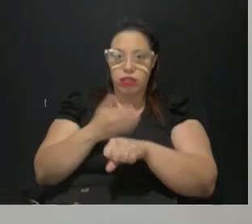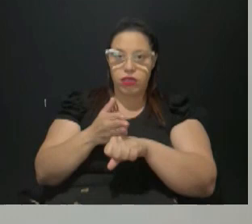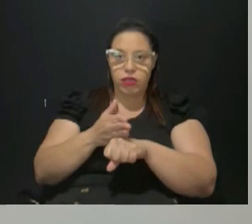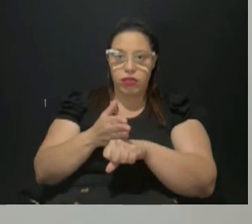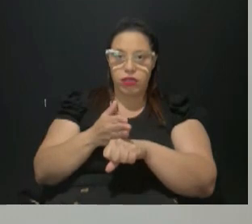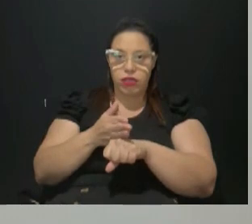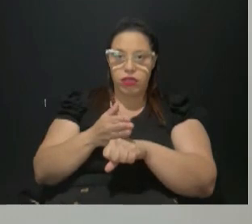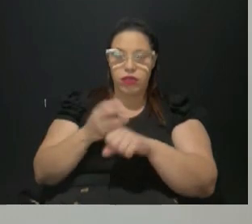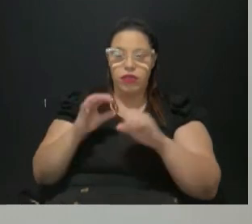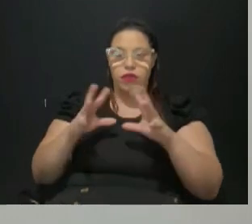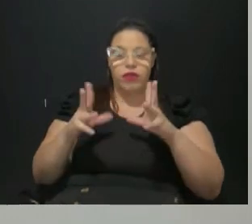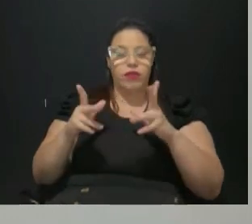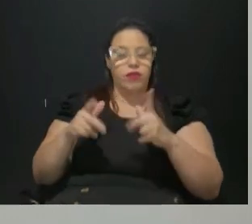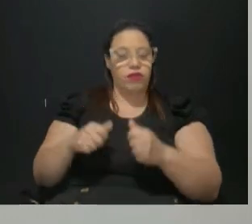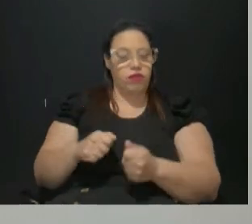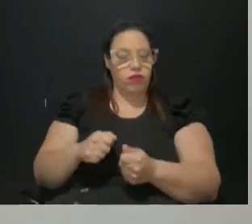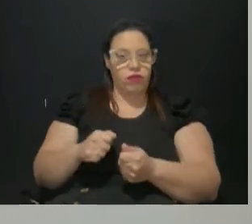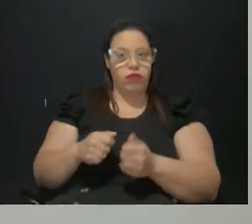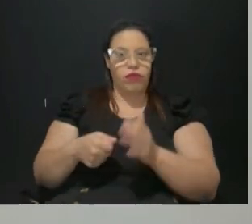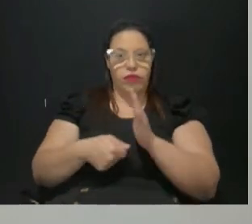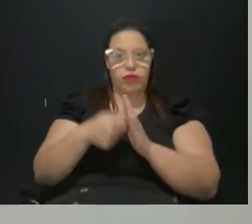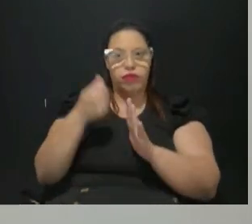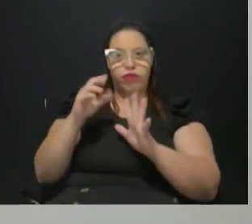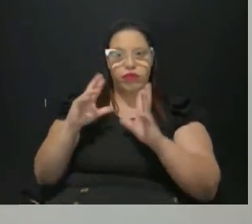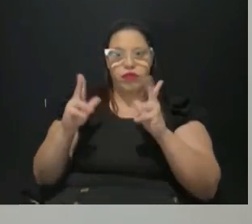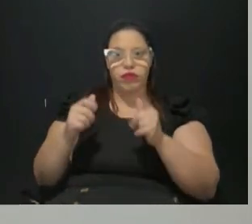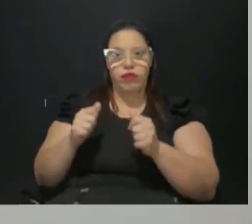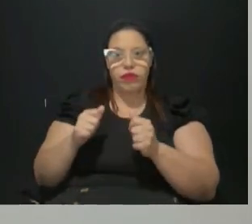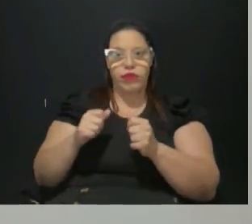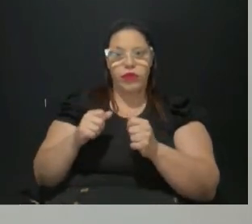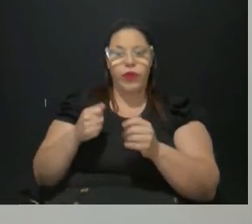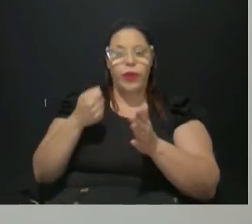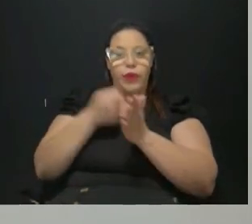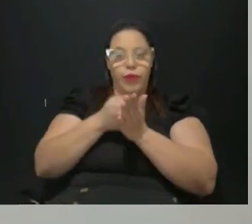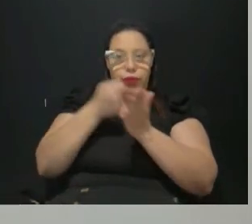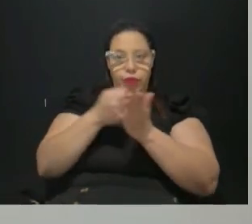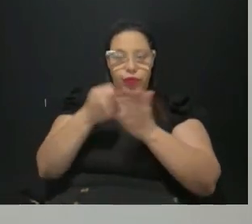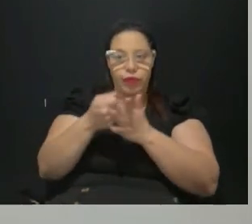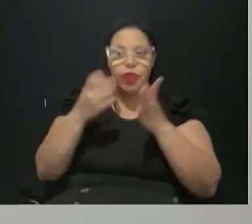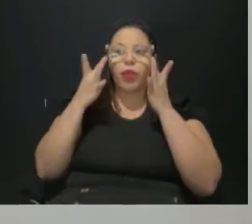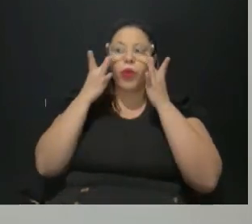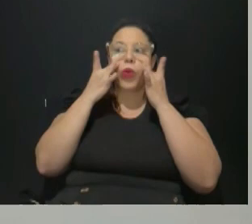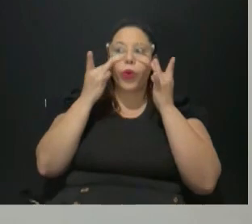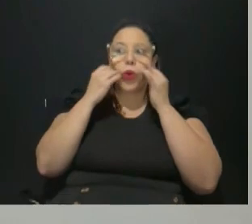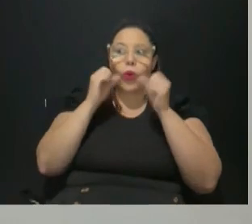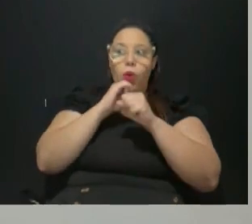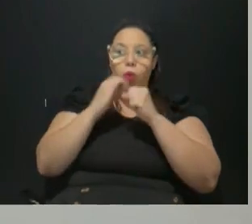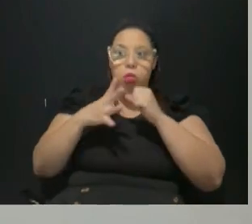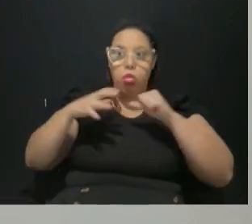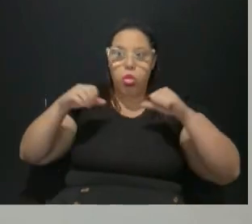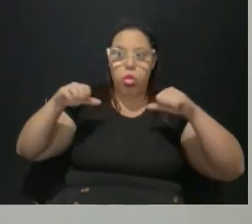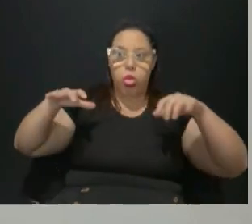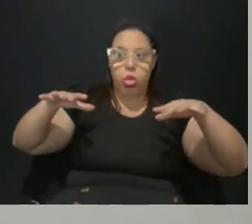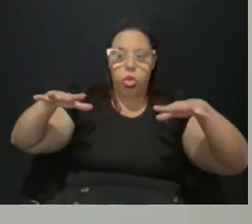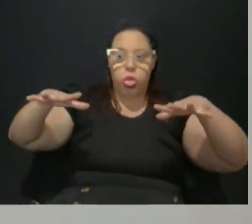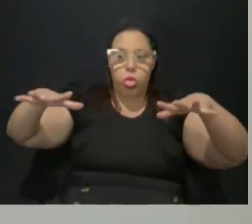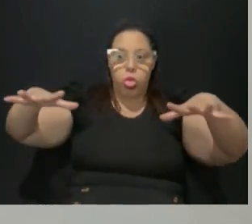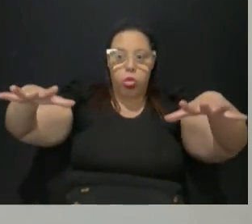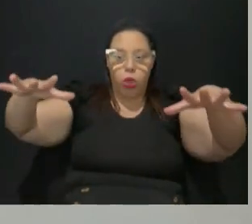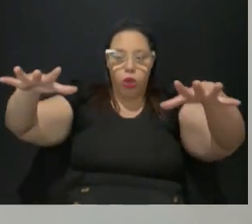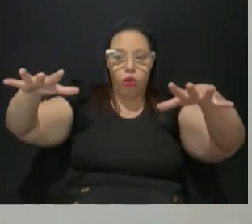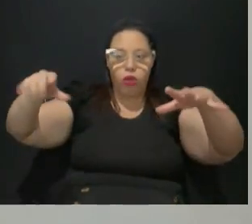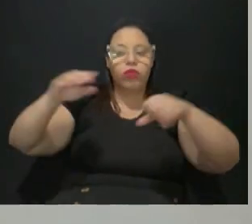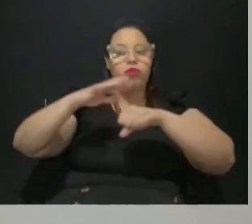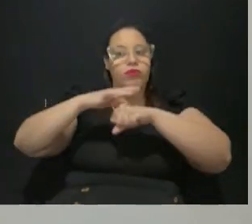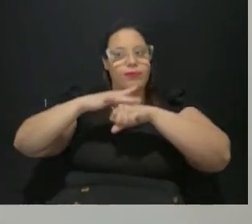traz bastante coisas para a gente, né? O primeiro de todos é o reforço do alerta epidemiológico, ou seja, existe